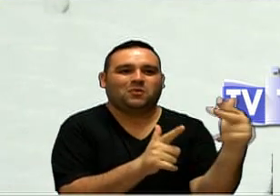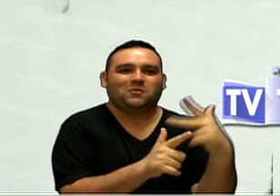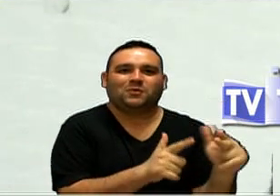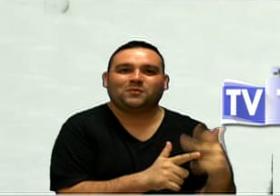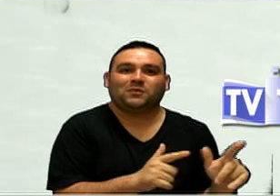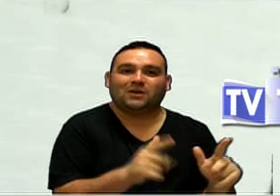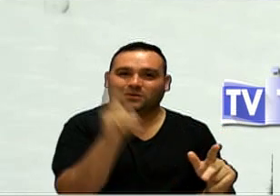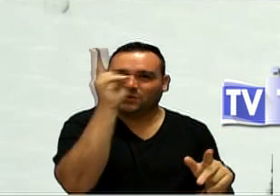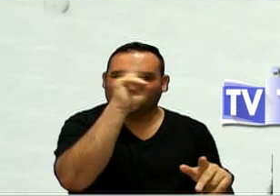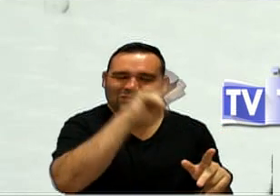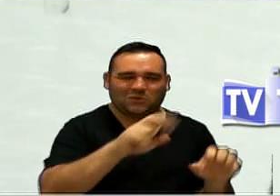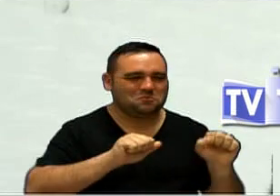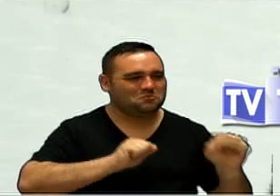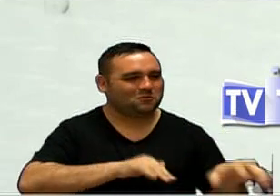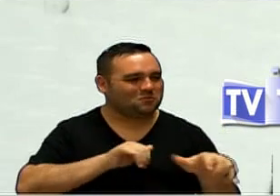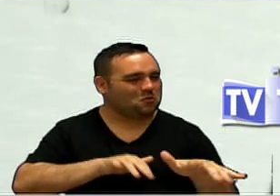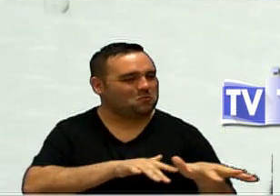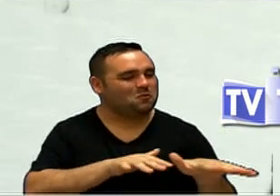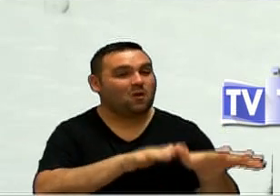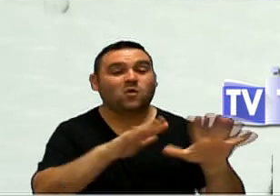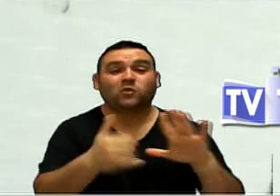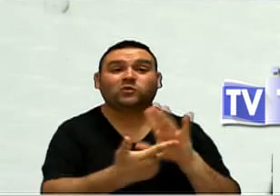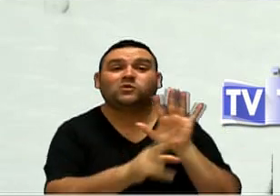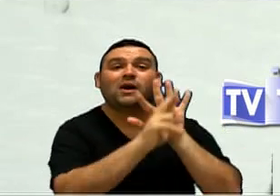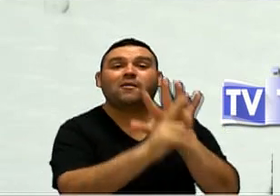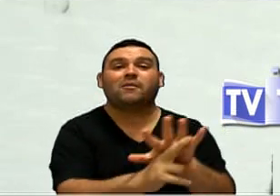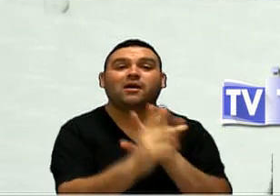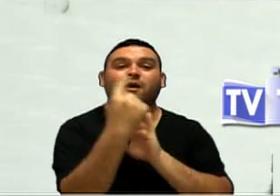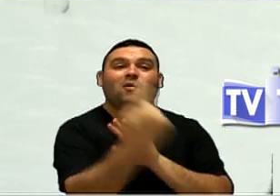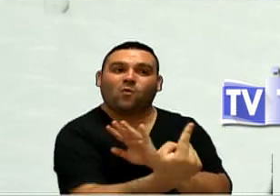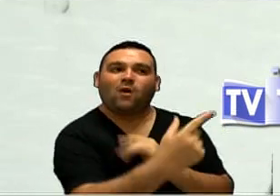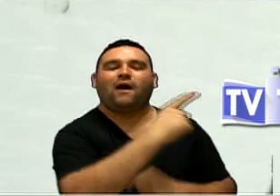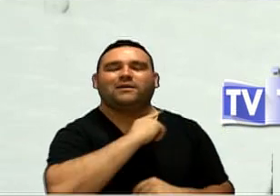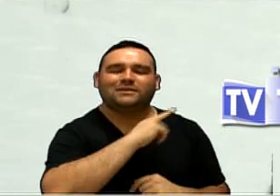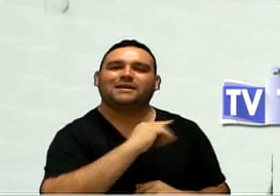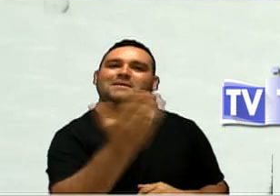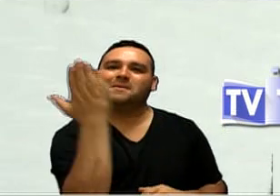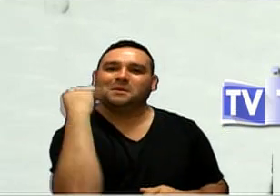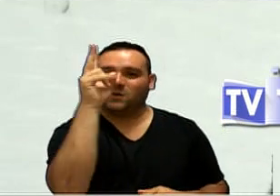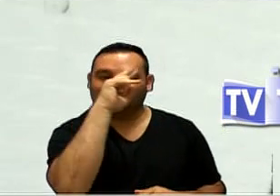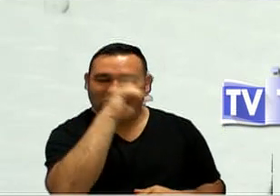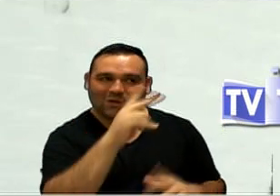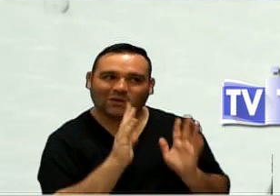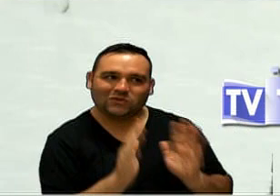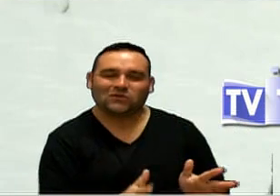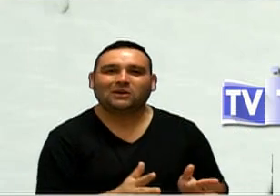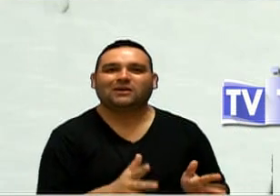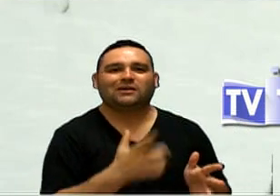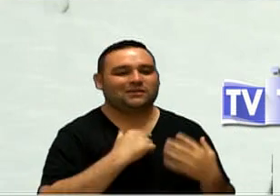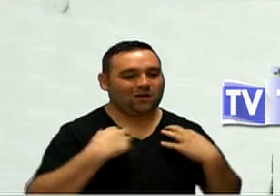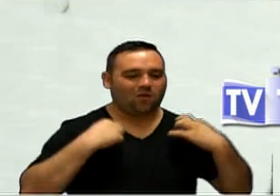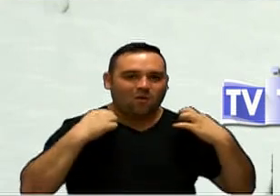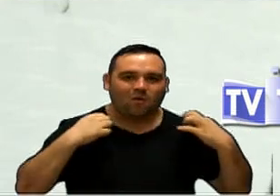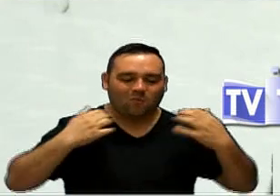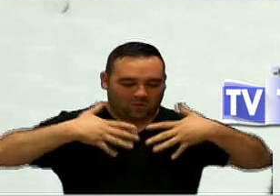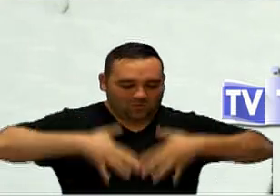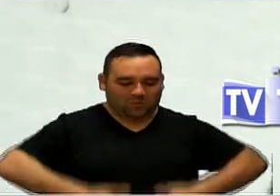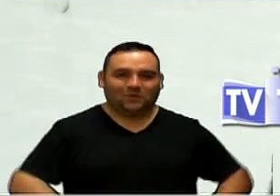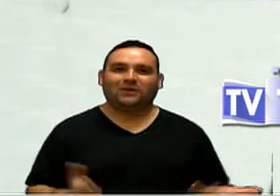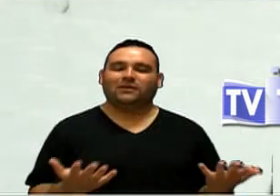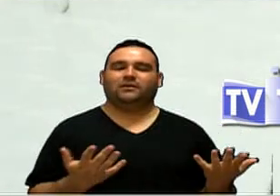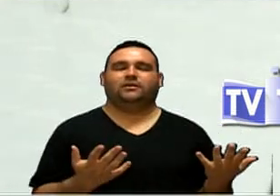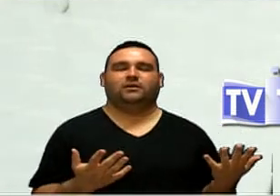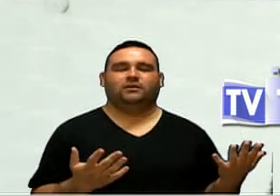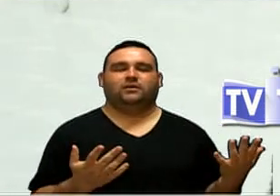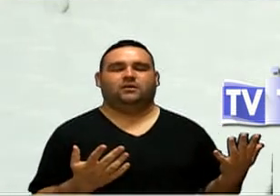história, todas elas sendo representadas por alguém que participou dessa história, com camisa. Acho